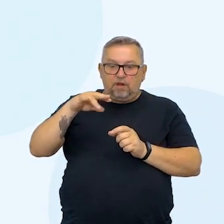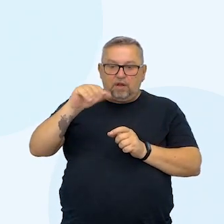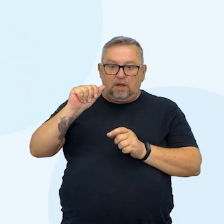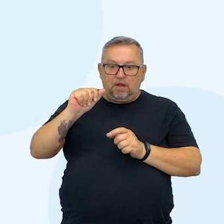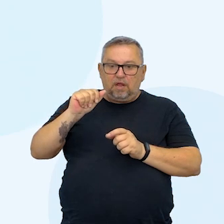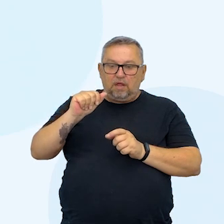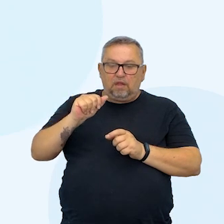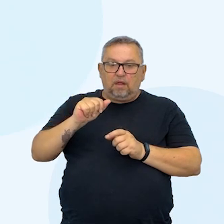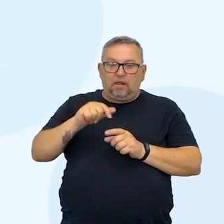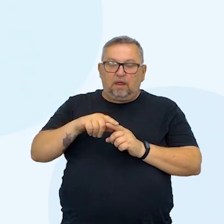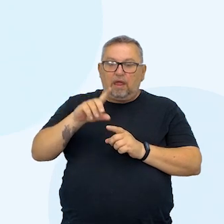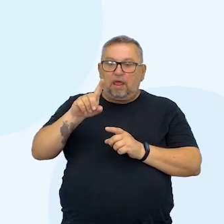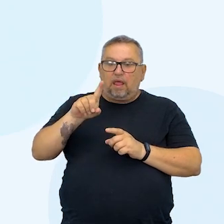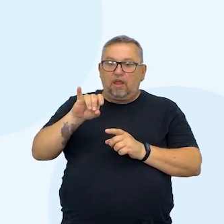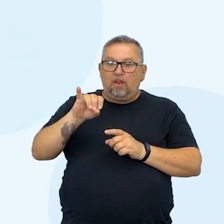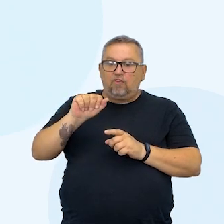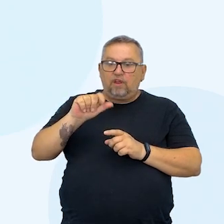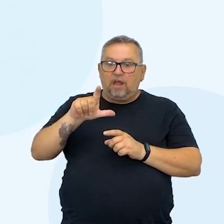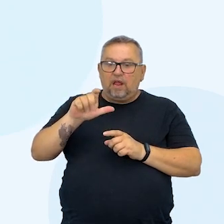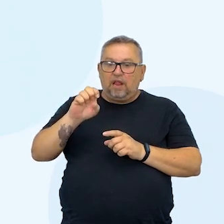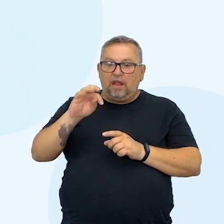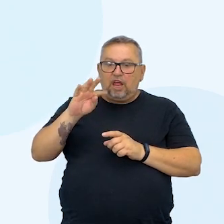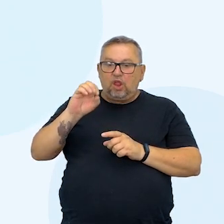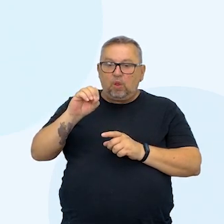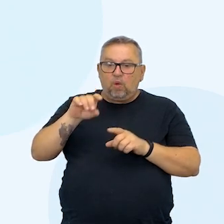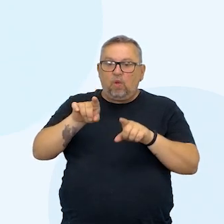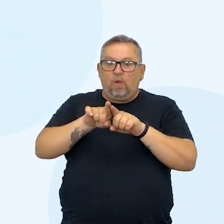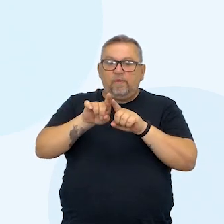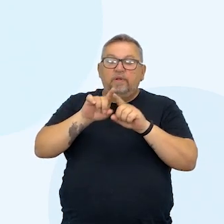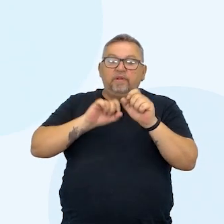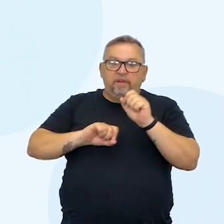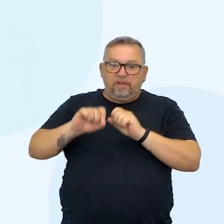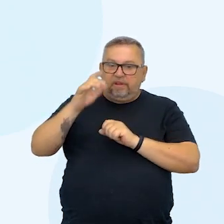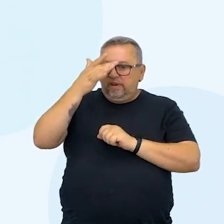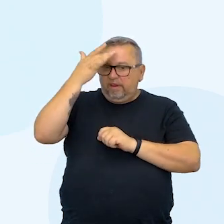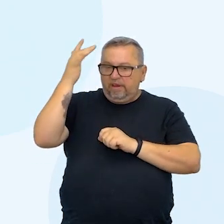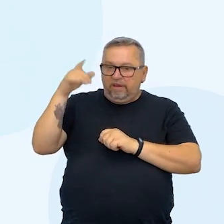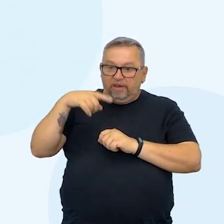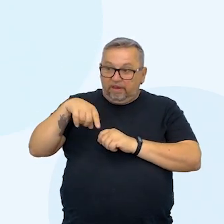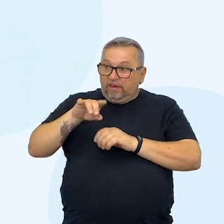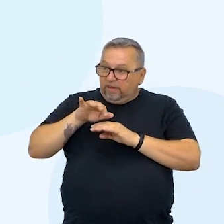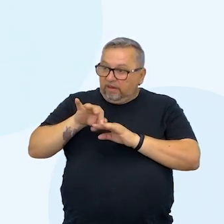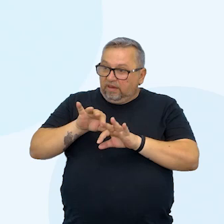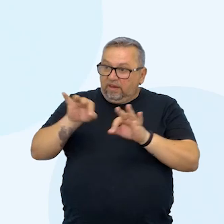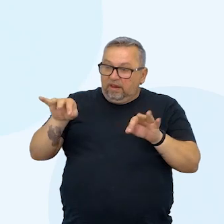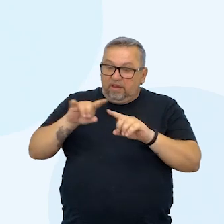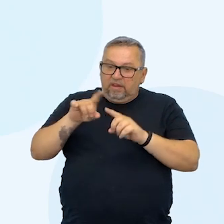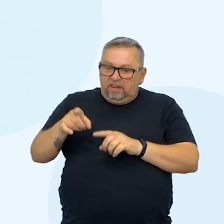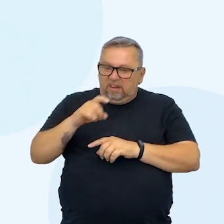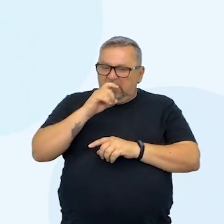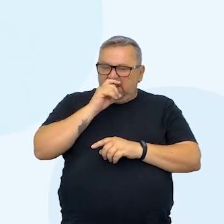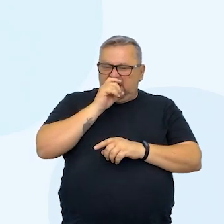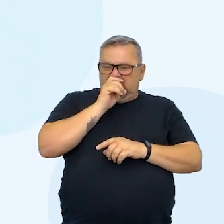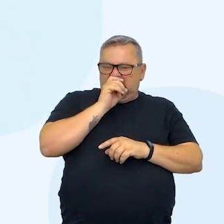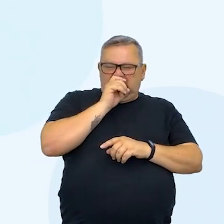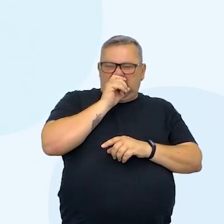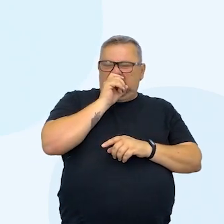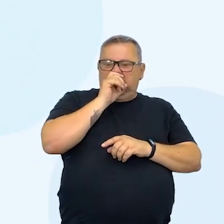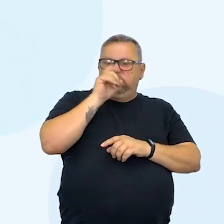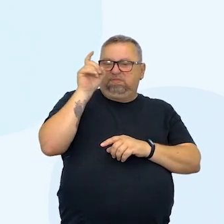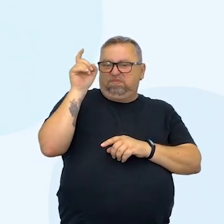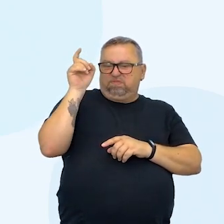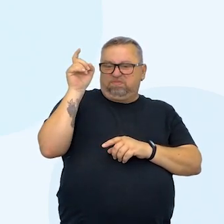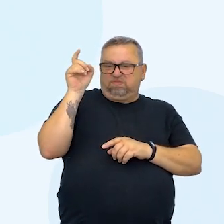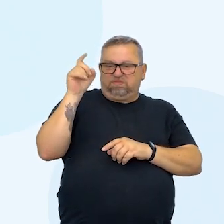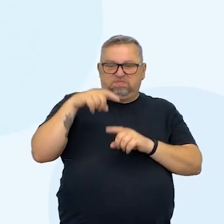exemplo. E além dessa soberba, a pessoa volta arrogante para a sua terra, como se ela fosse superior